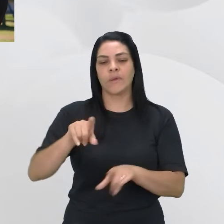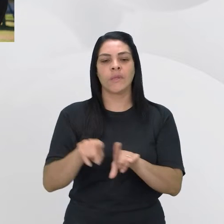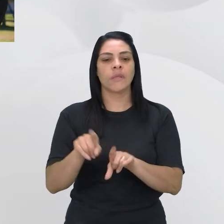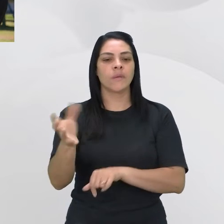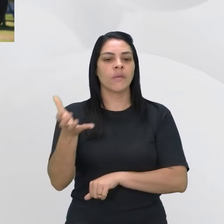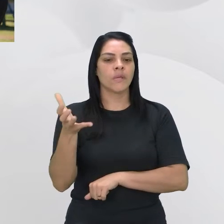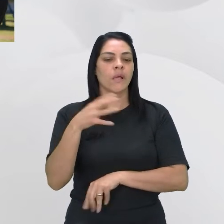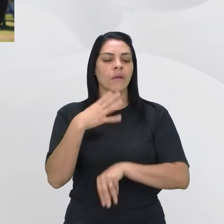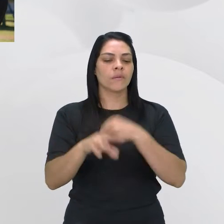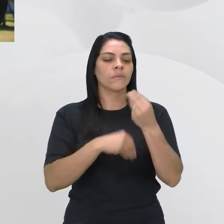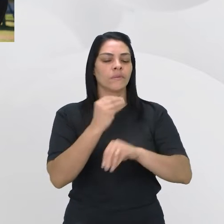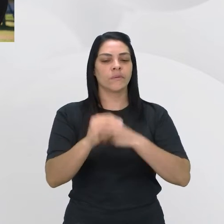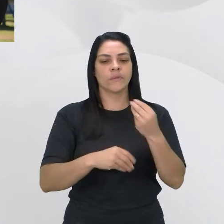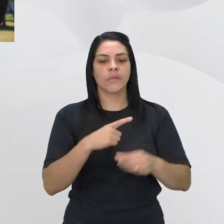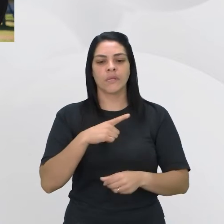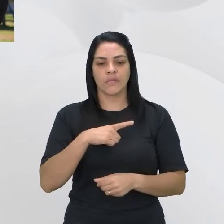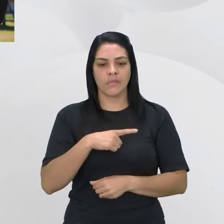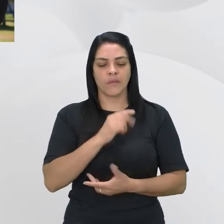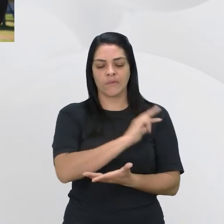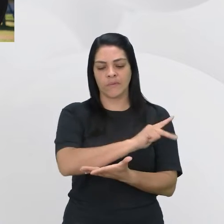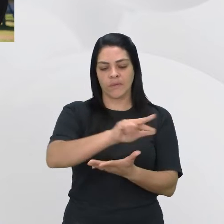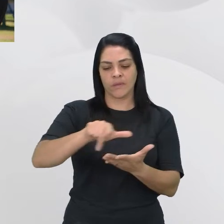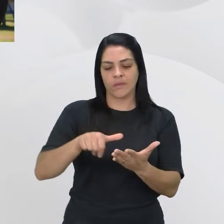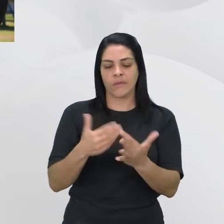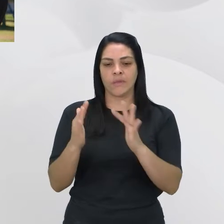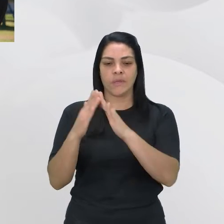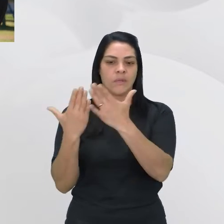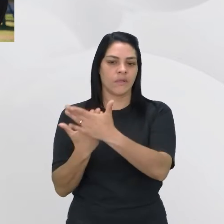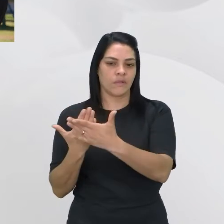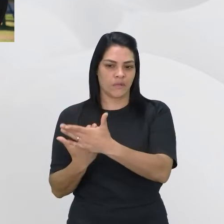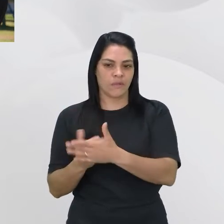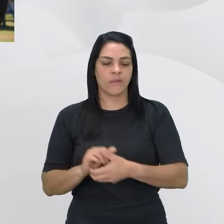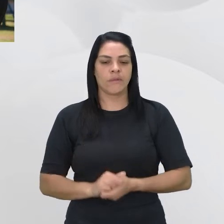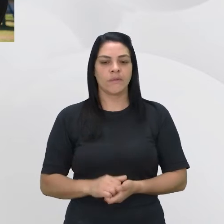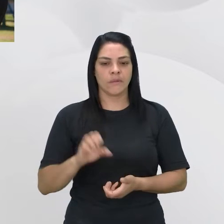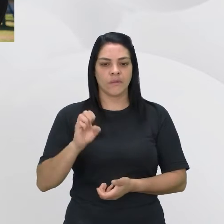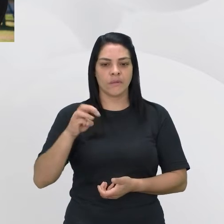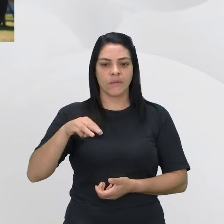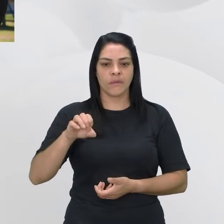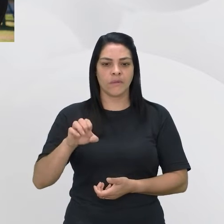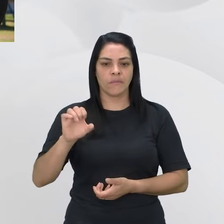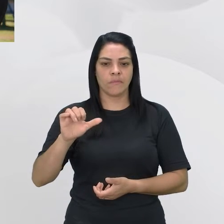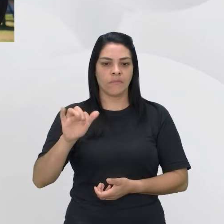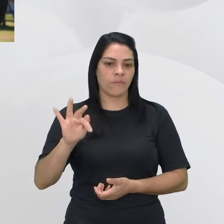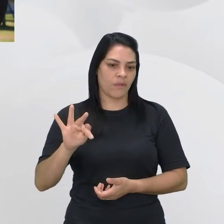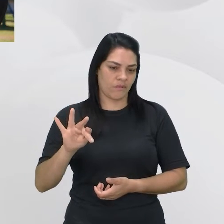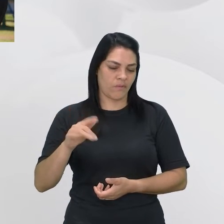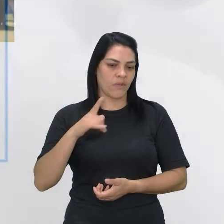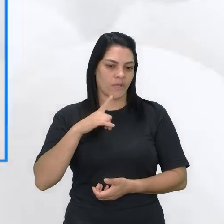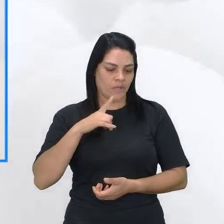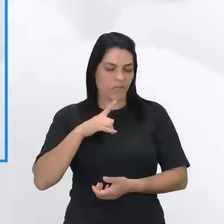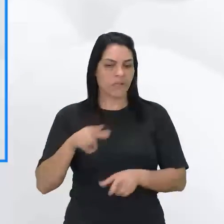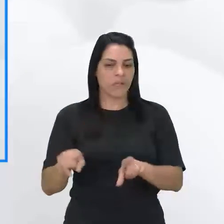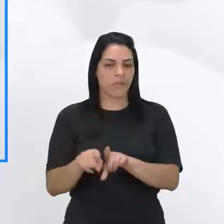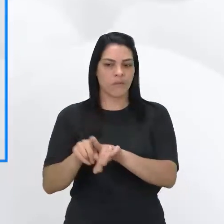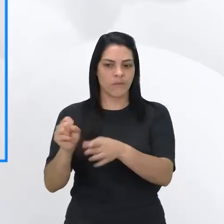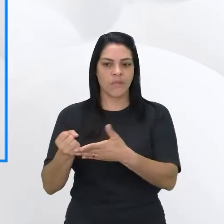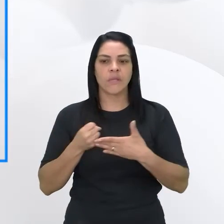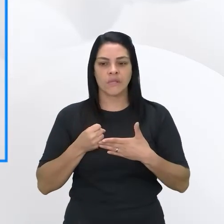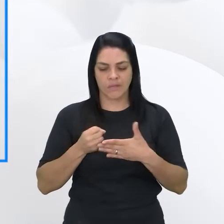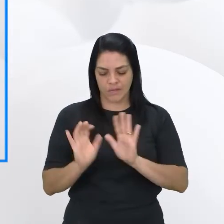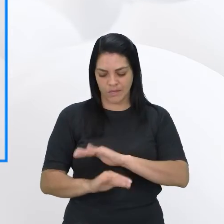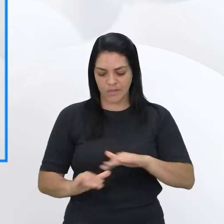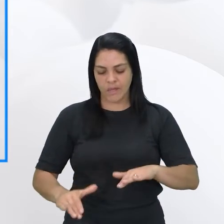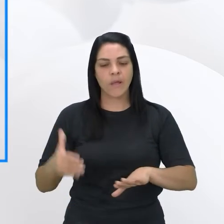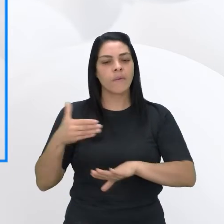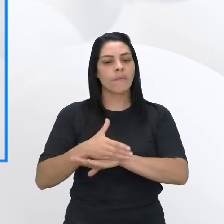envolver. Então, teve a EMEI Anísio Teixeira e a escola MF Donato Sussumo, que trouxeram também suas crianças